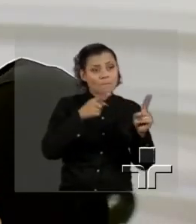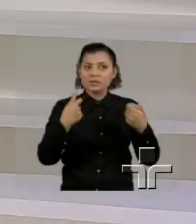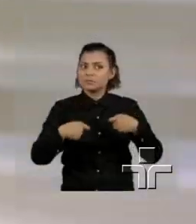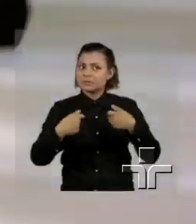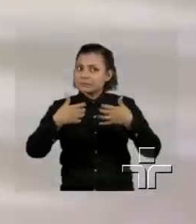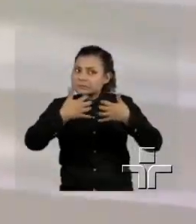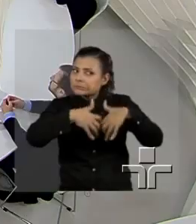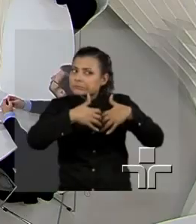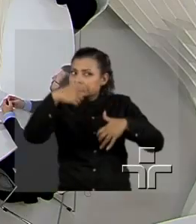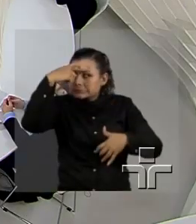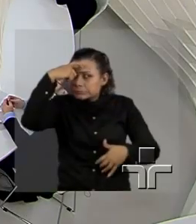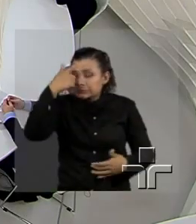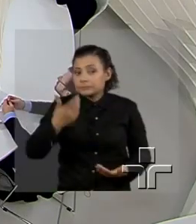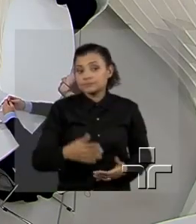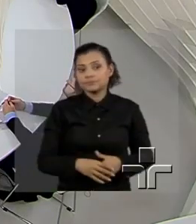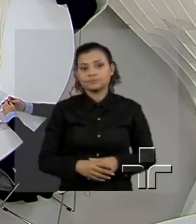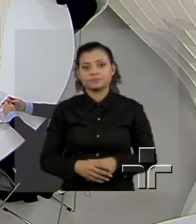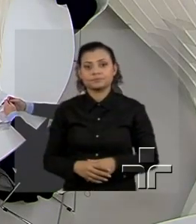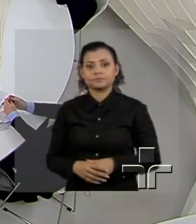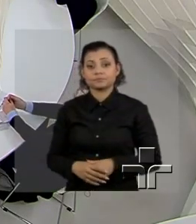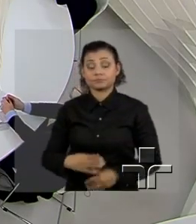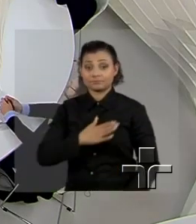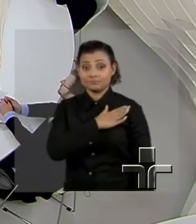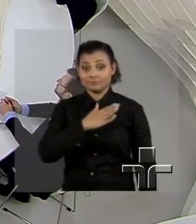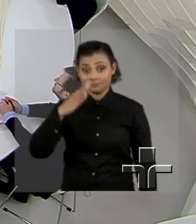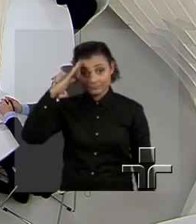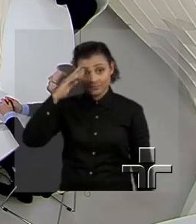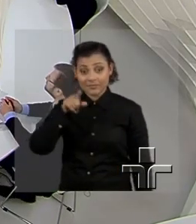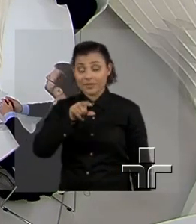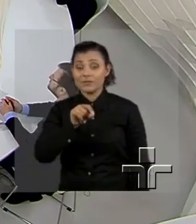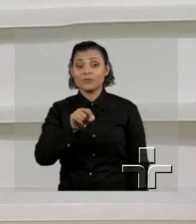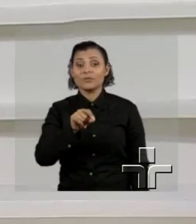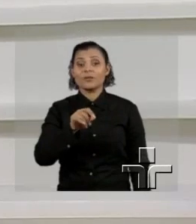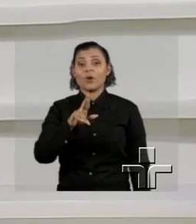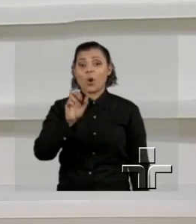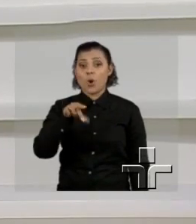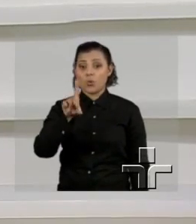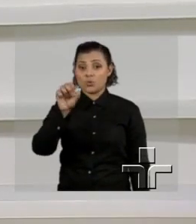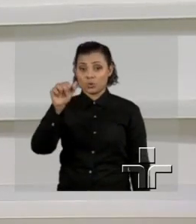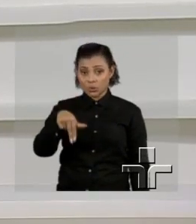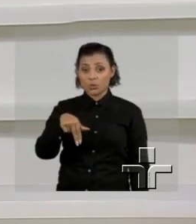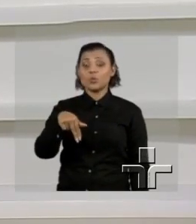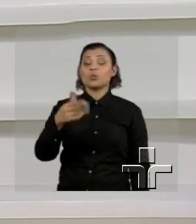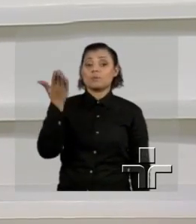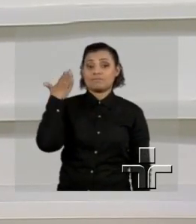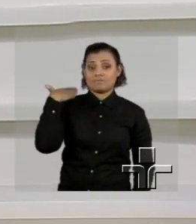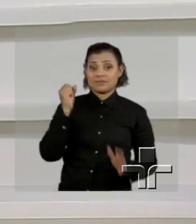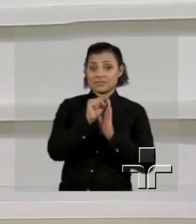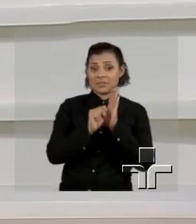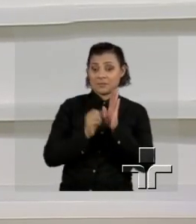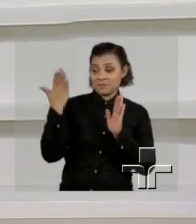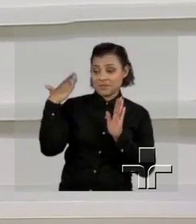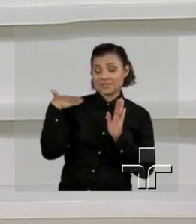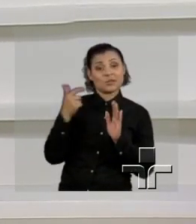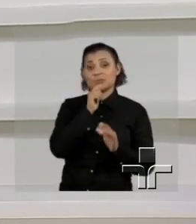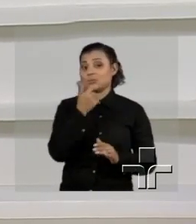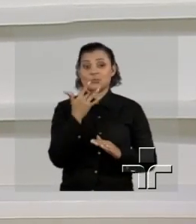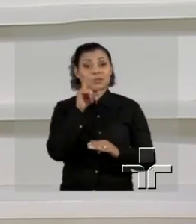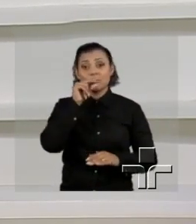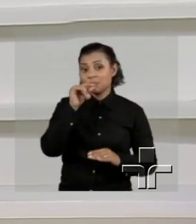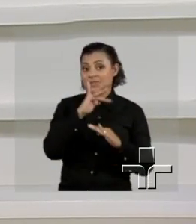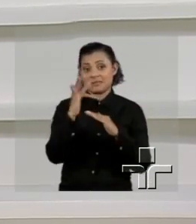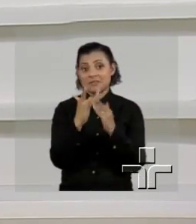Deus nos acuda. Então, para a disciplina militar, isso daí você vê no relacionamento político está causando um